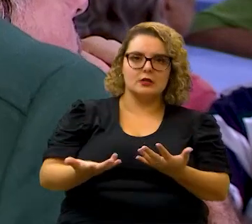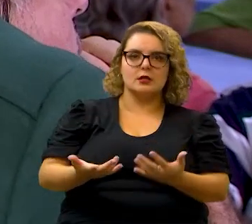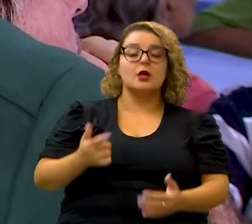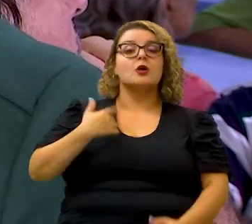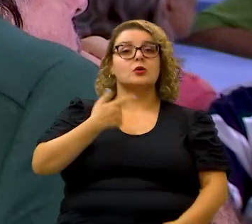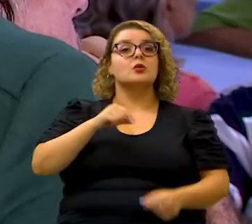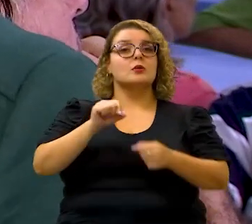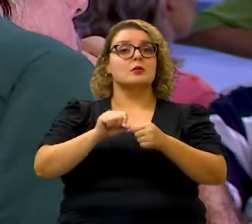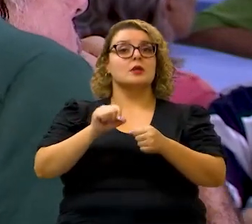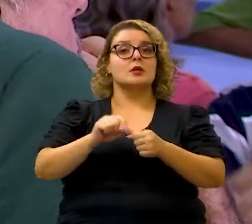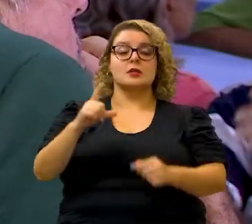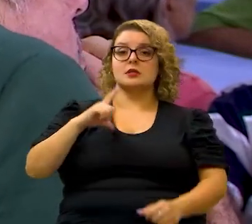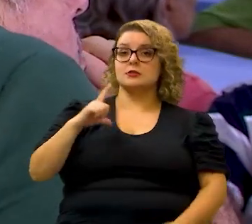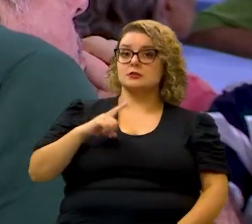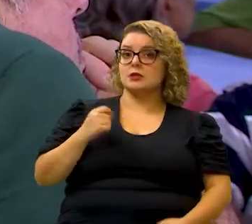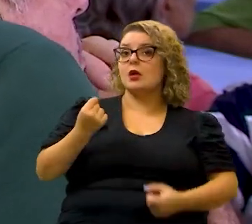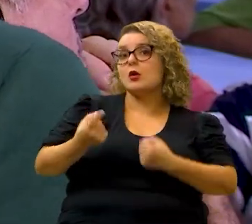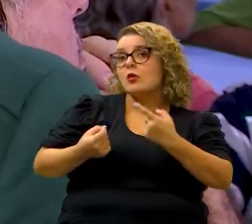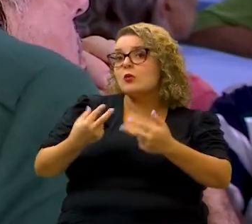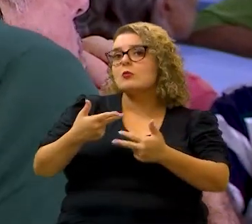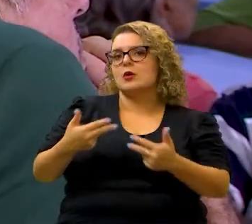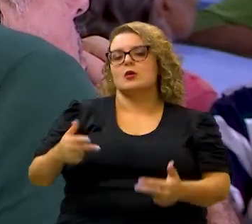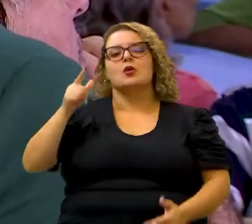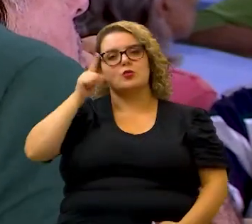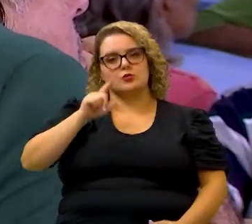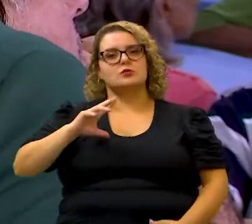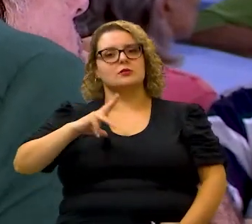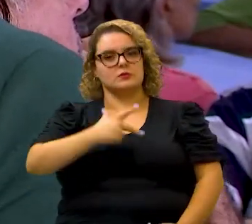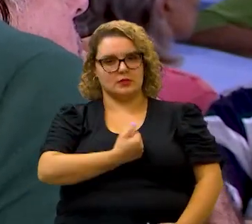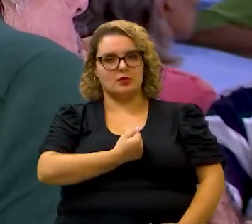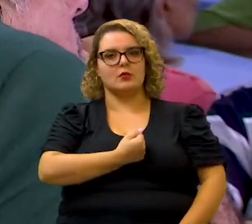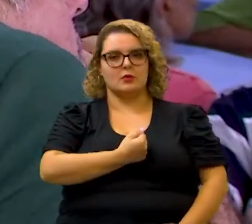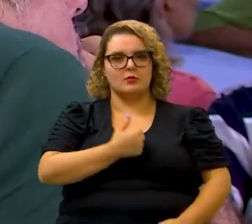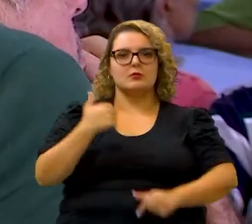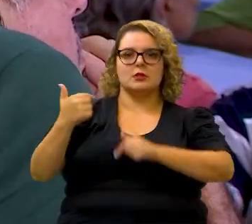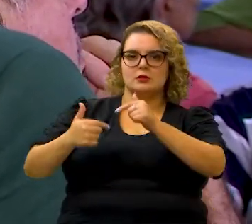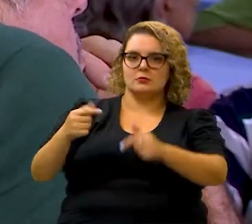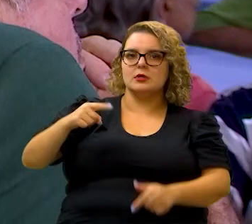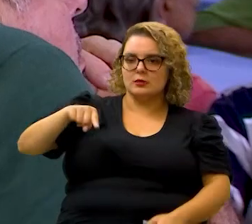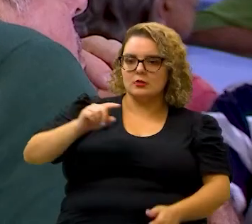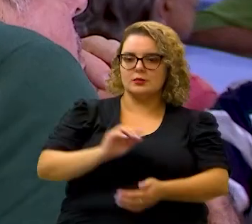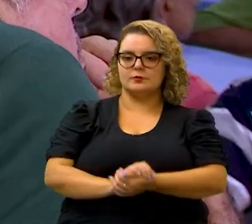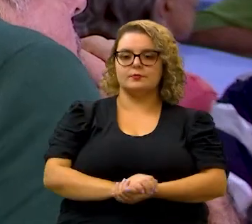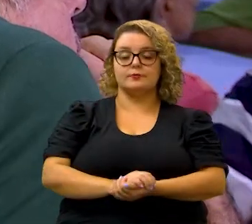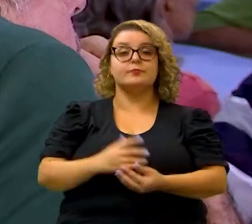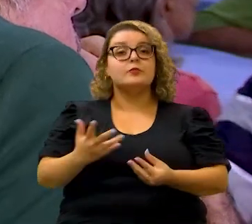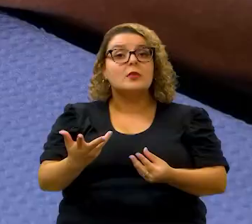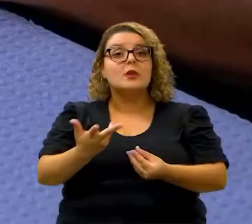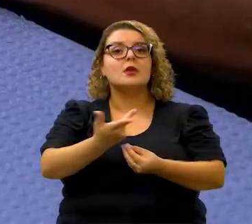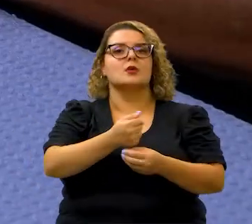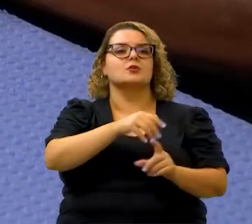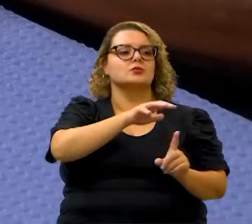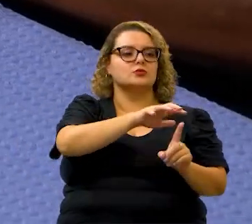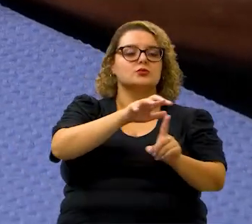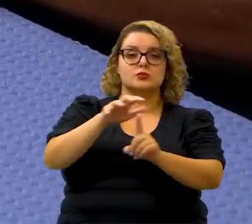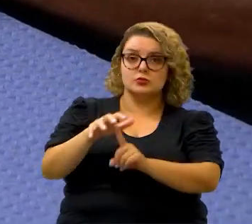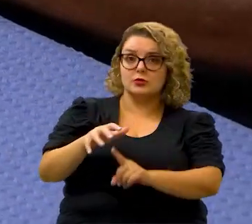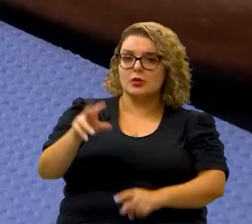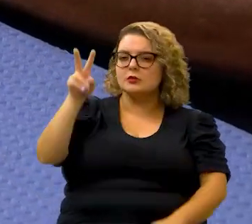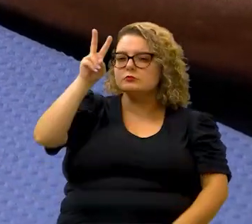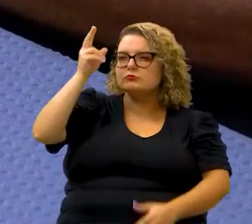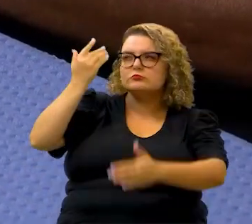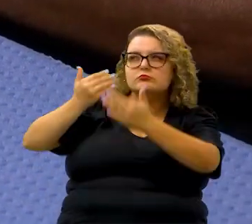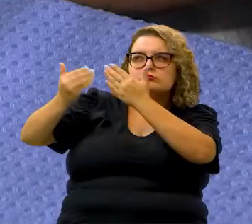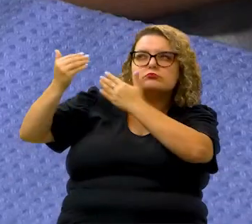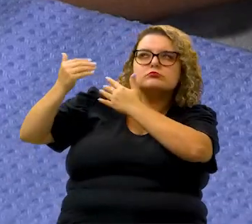alguma brincadeira que a gente faz, sempre tem alguma coisinha que a gente consegue resgatar para trabalhar com eles. A arte tem um impacto